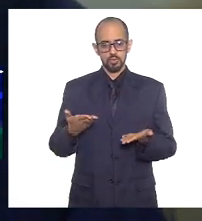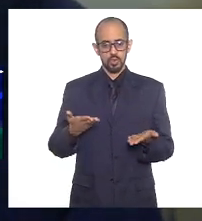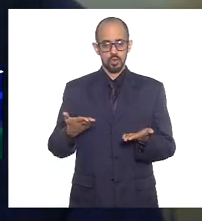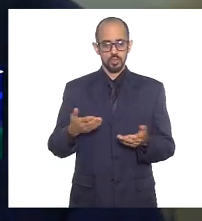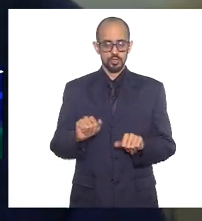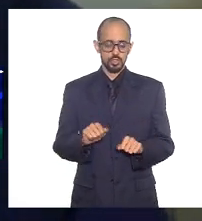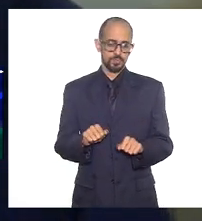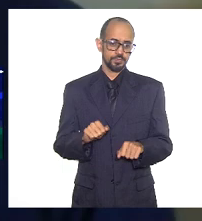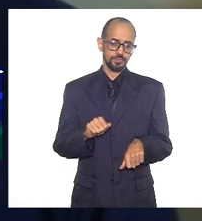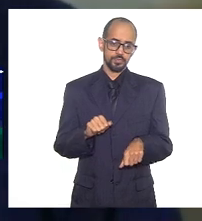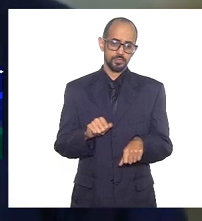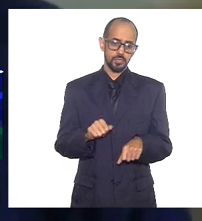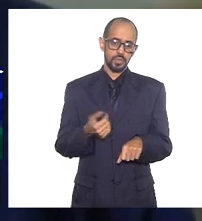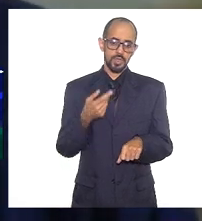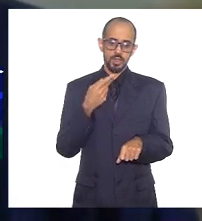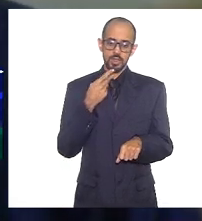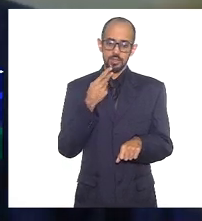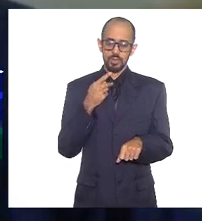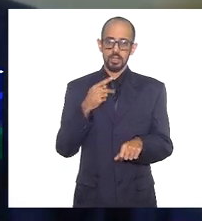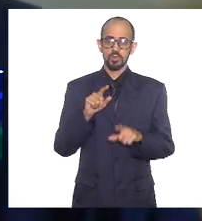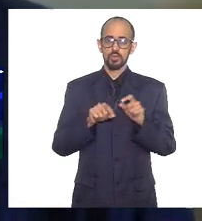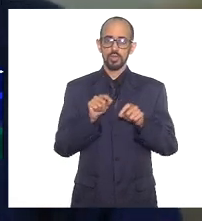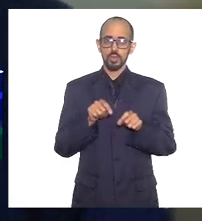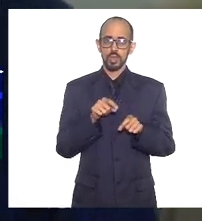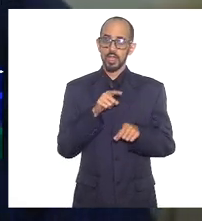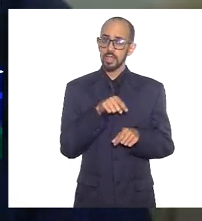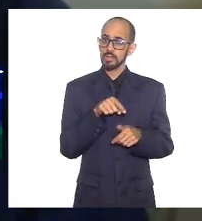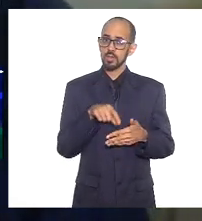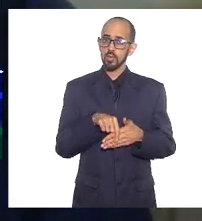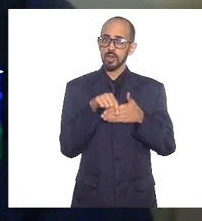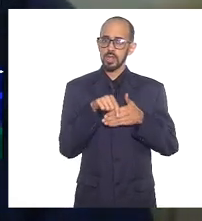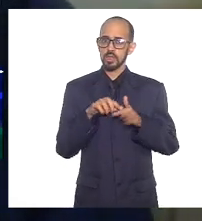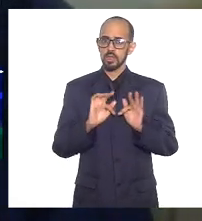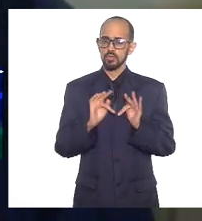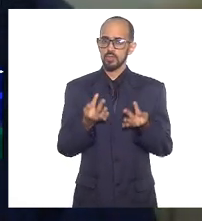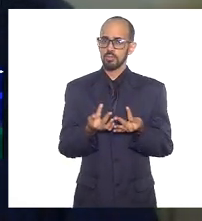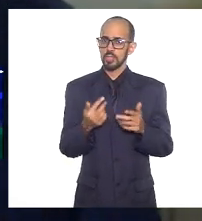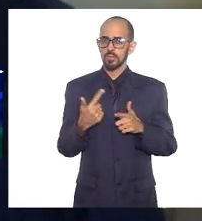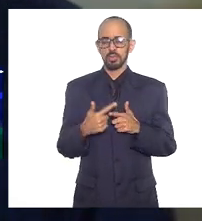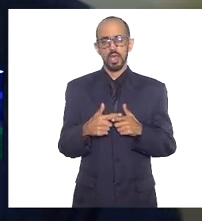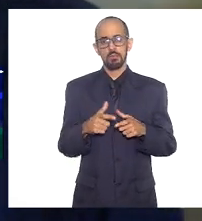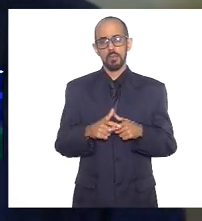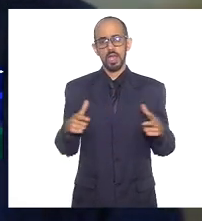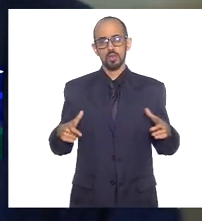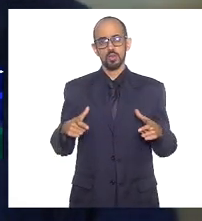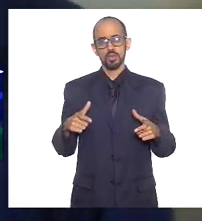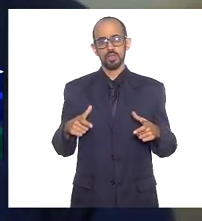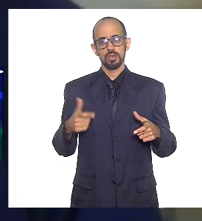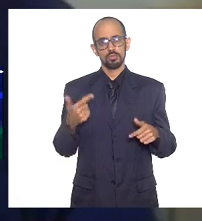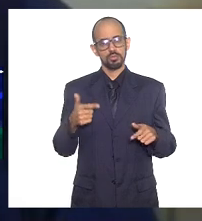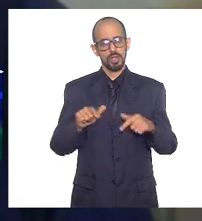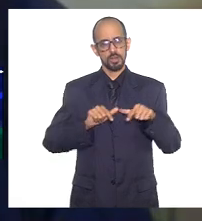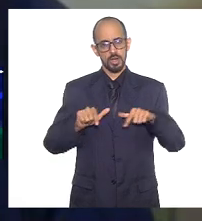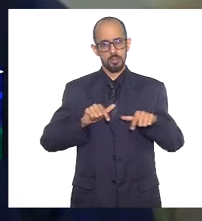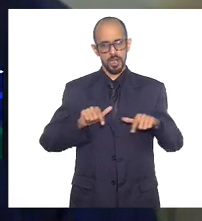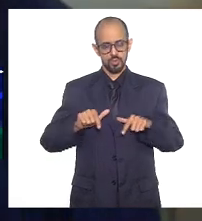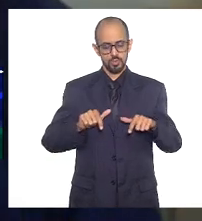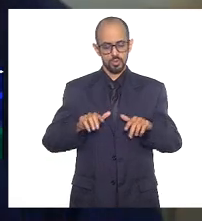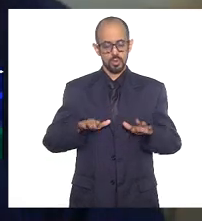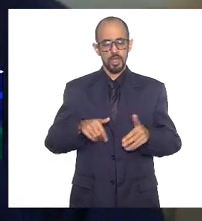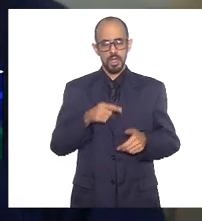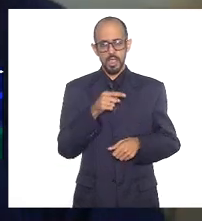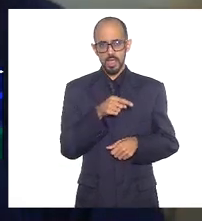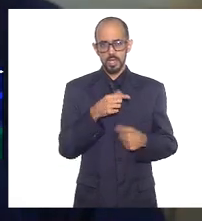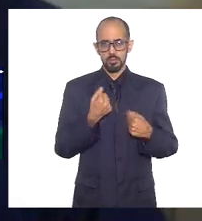no nosso tempo a rimo de família porque todos estão desempregados então é esse servidor público que tem que